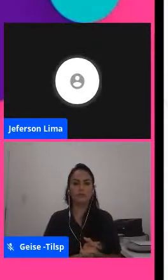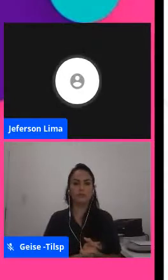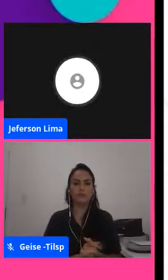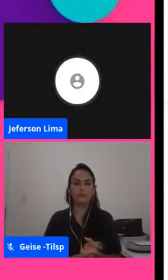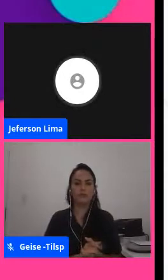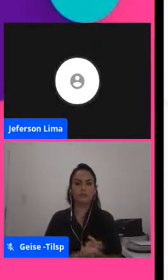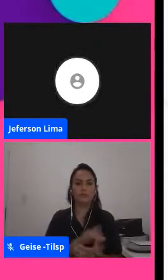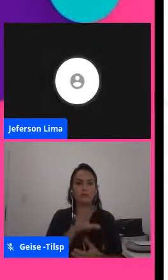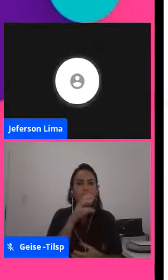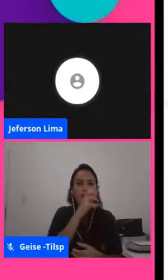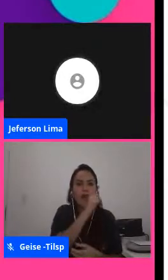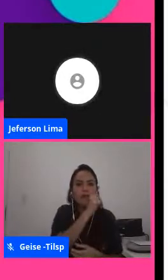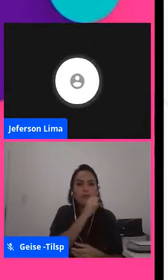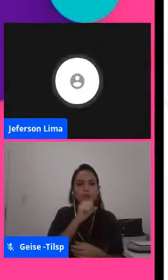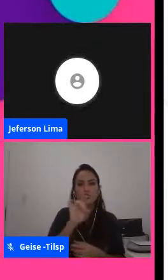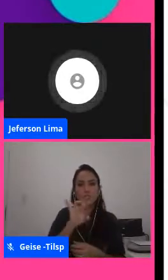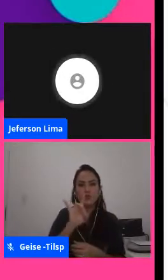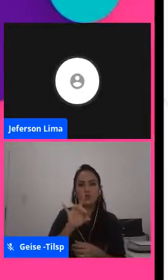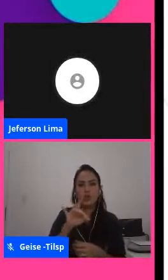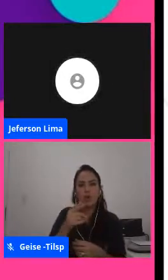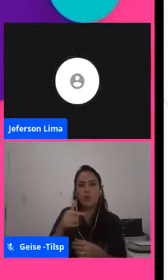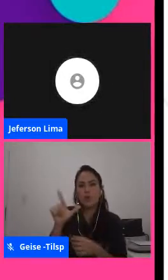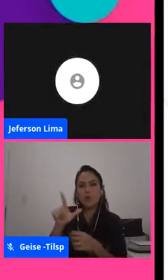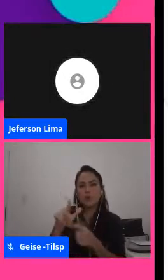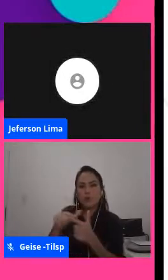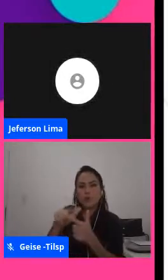resolver uma coisinha aqui, gatinho, gatinho.